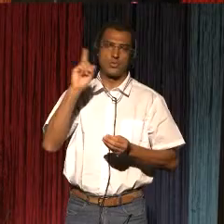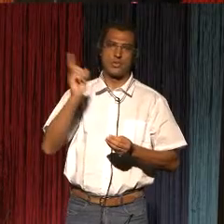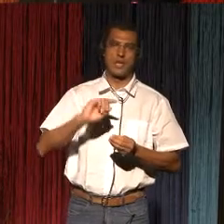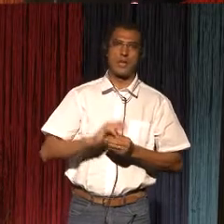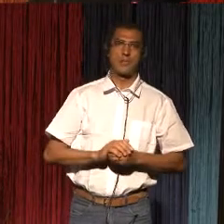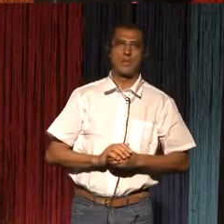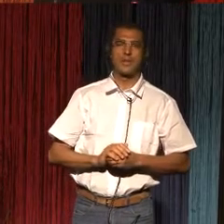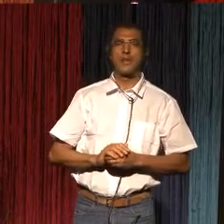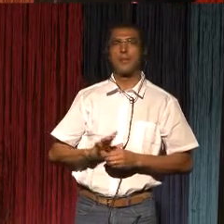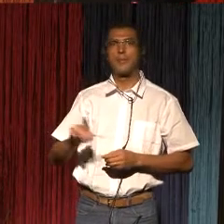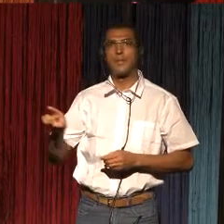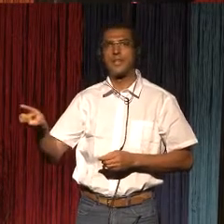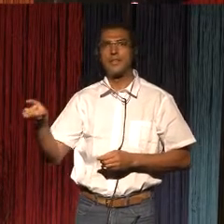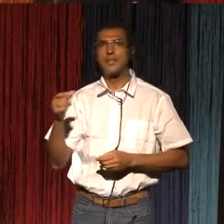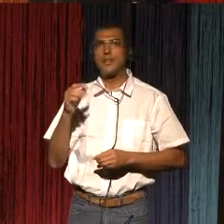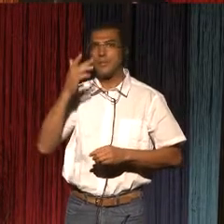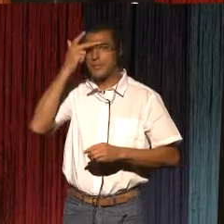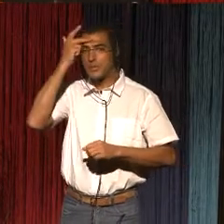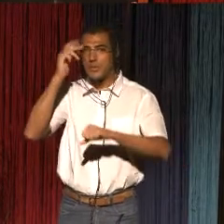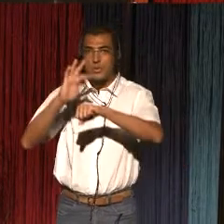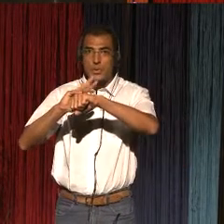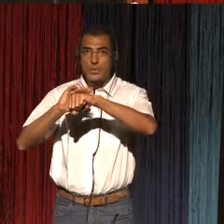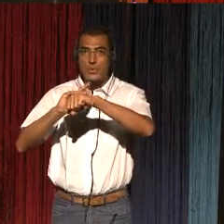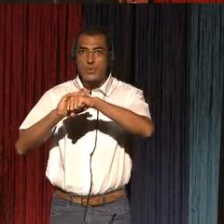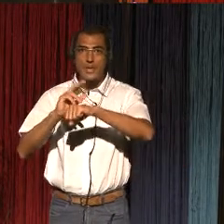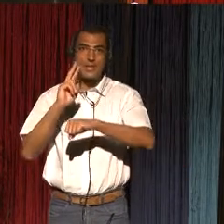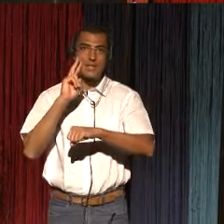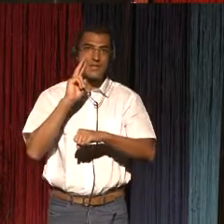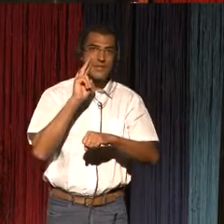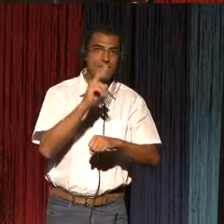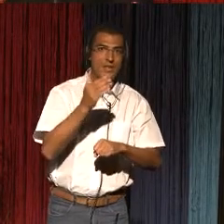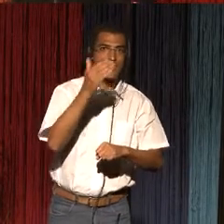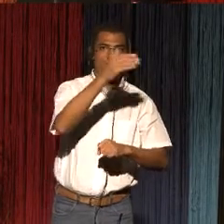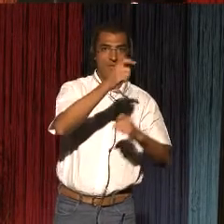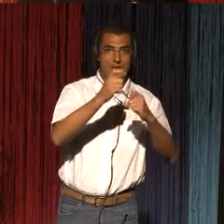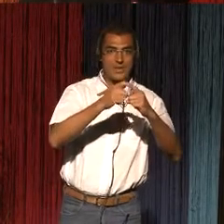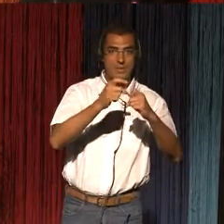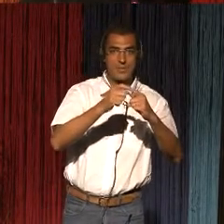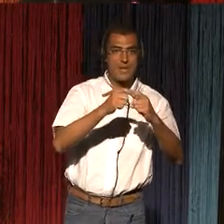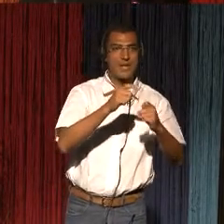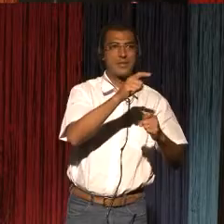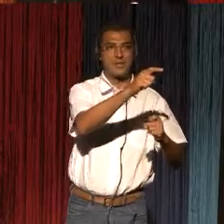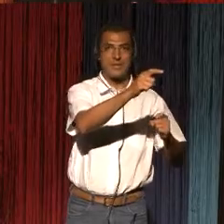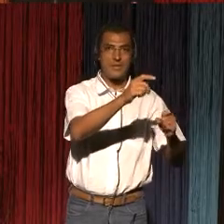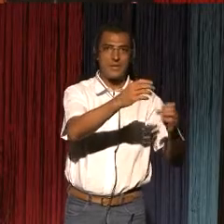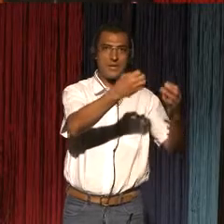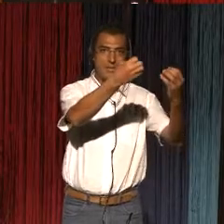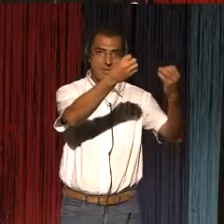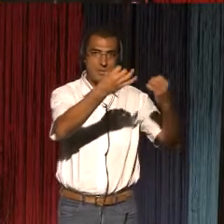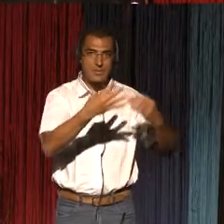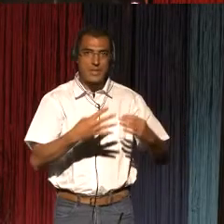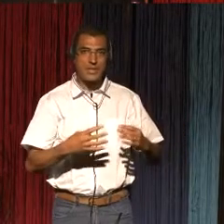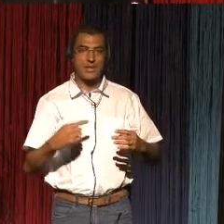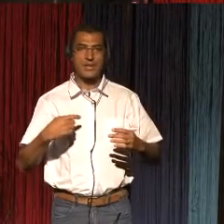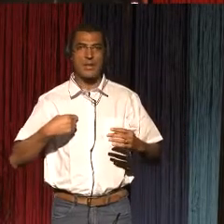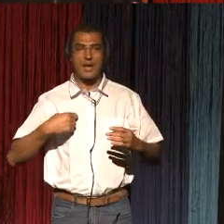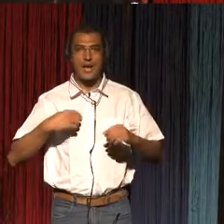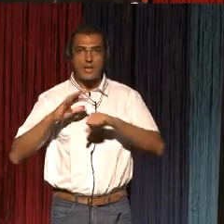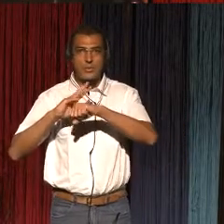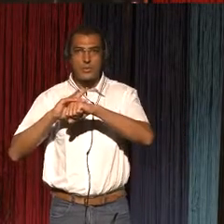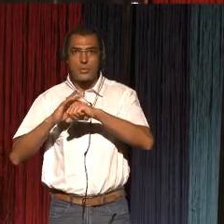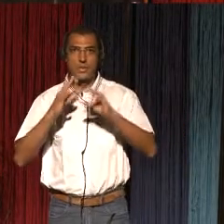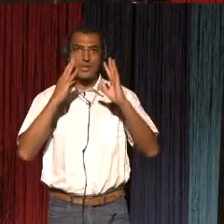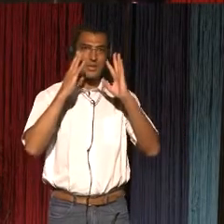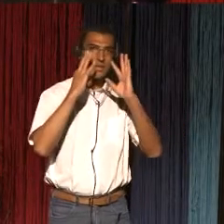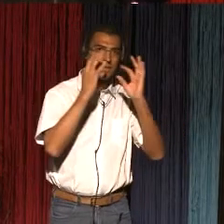paciente, tendo o terapeuta que ele entende, que consegue ouvi-lo, que compreende. E nós temos